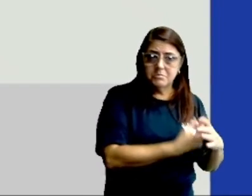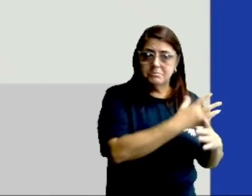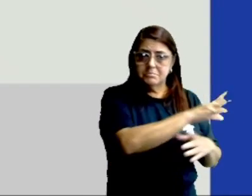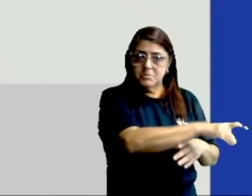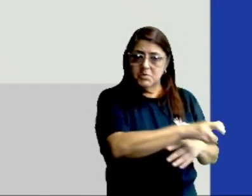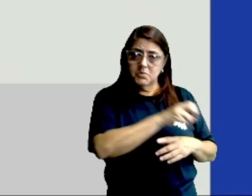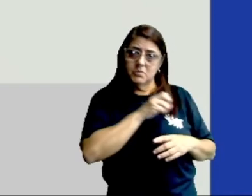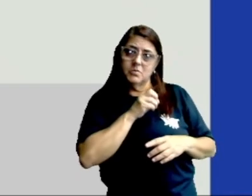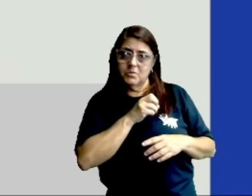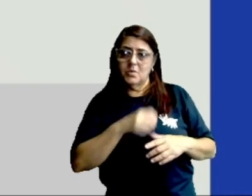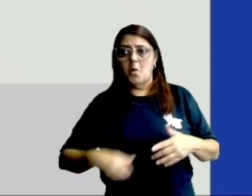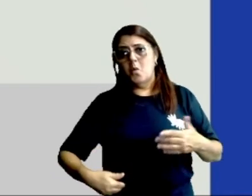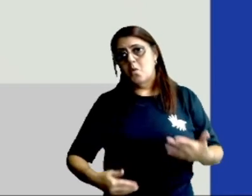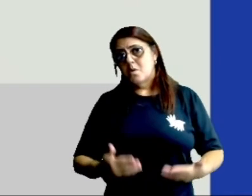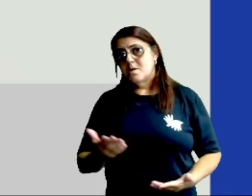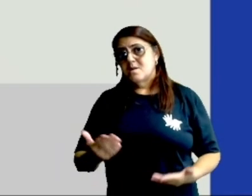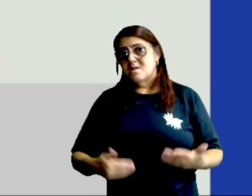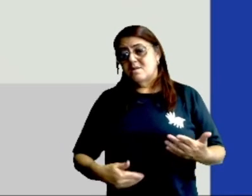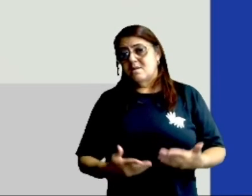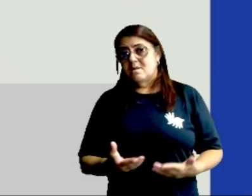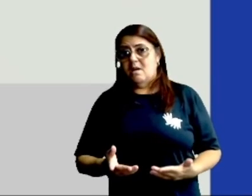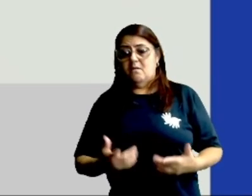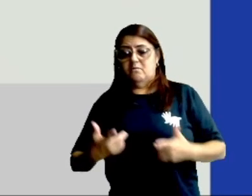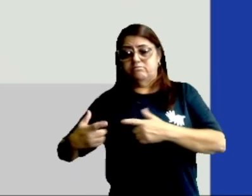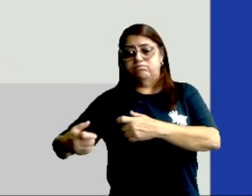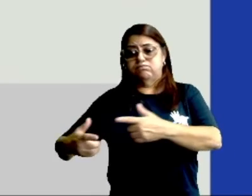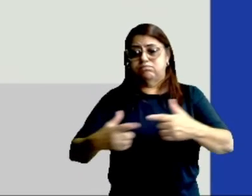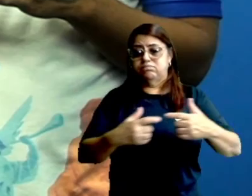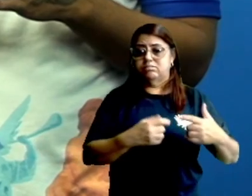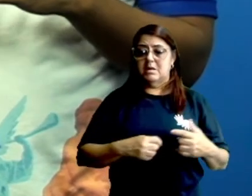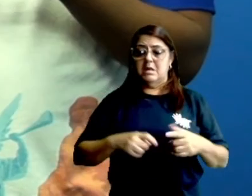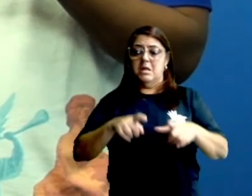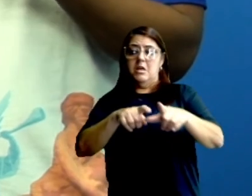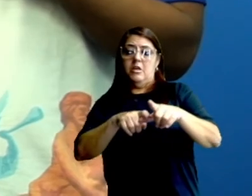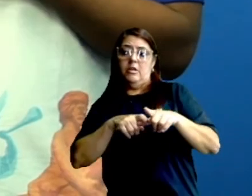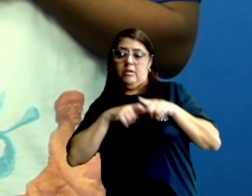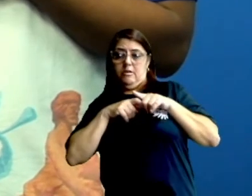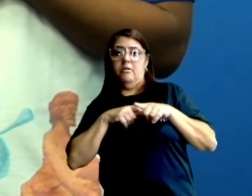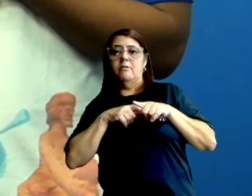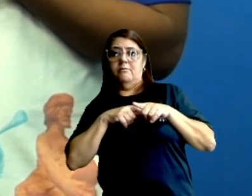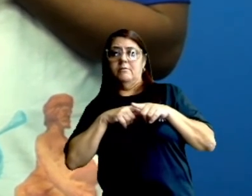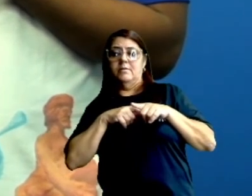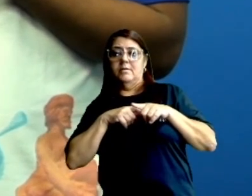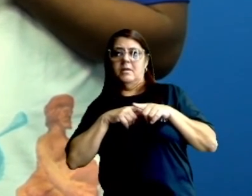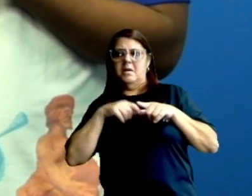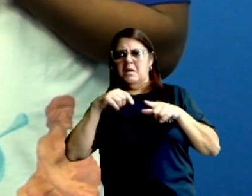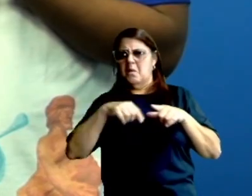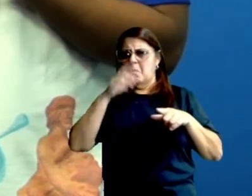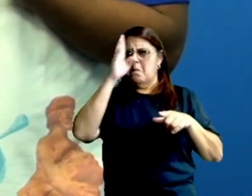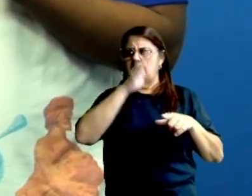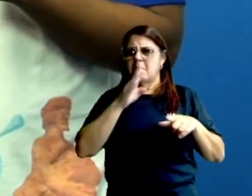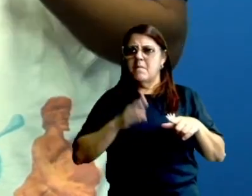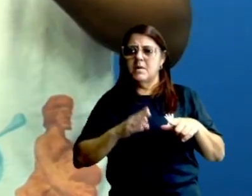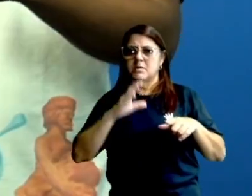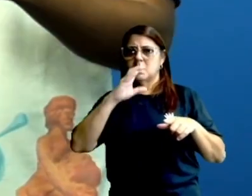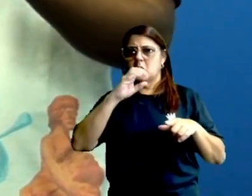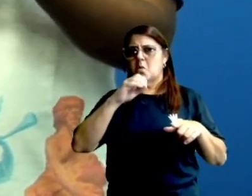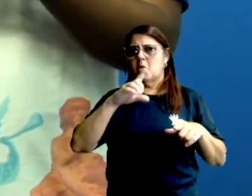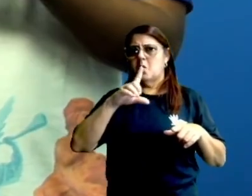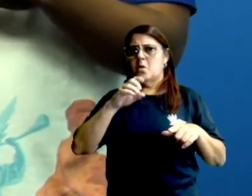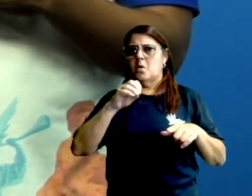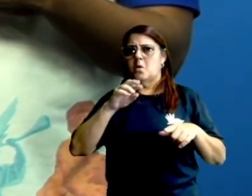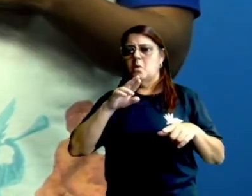os servos eles eram eles eram feitos através de guerras e dívidas né Não era como no Brasil colonial que o